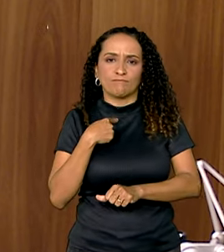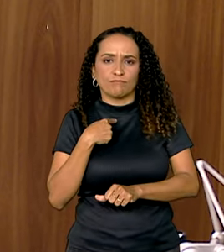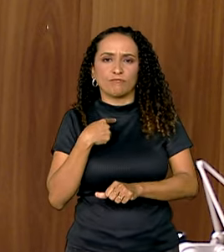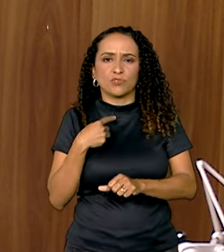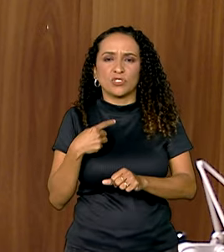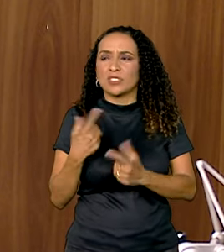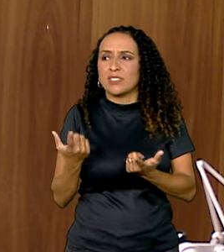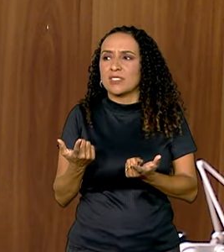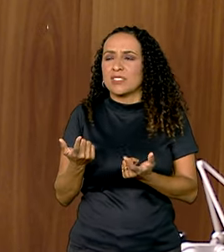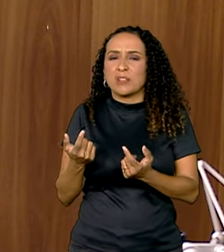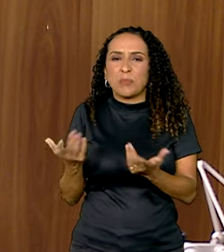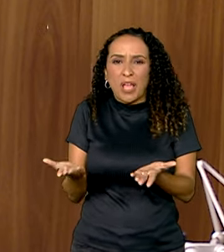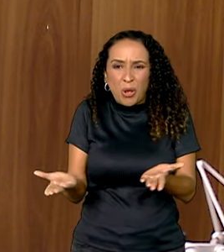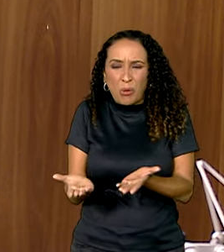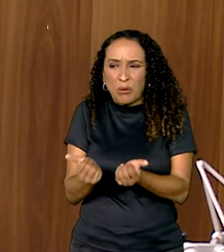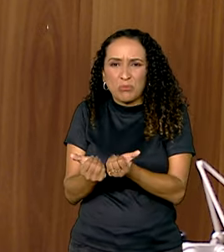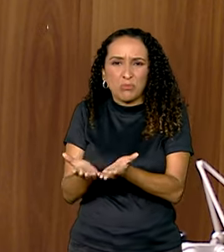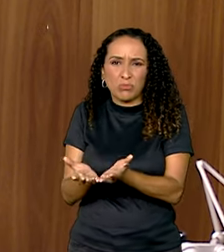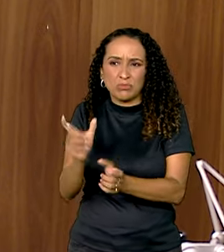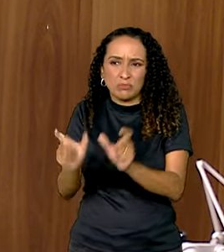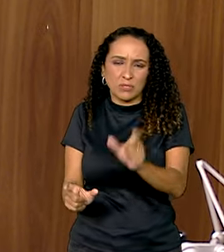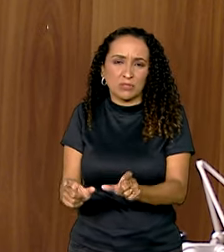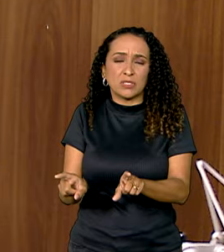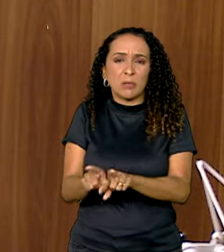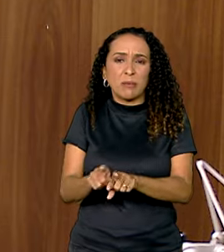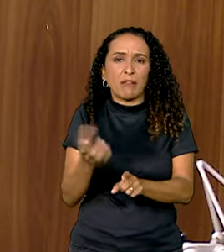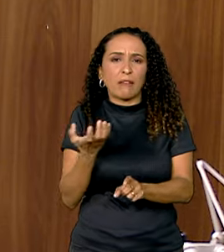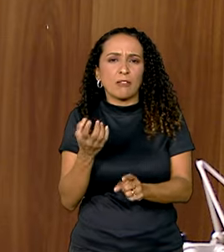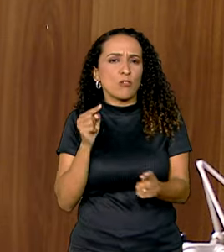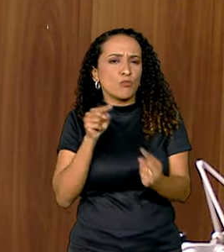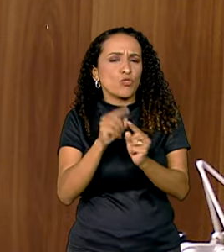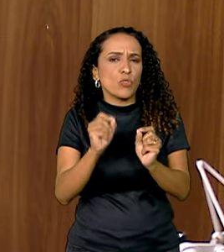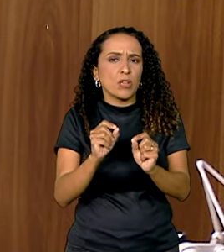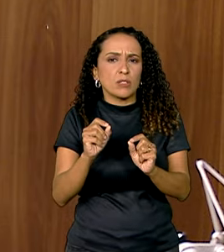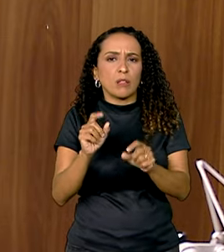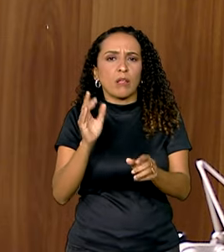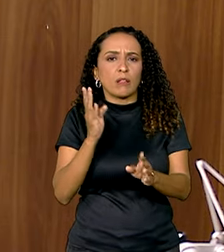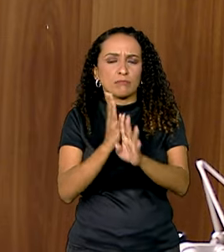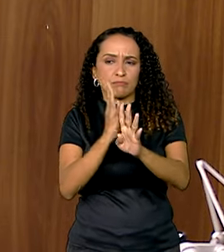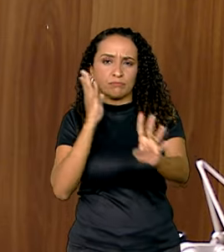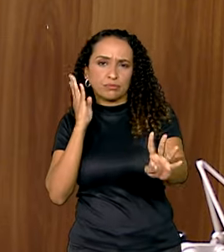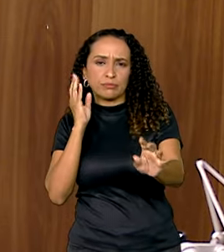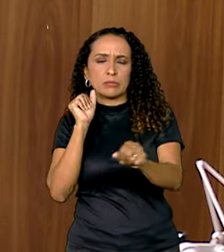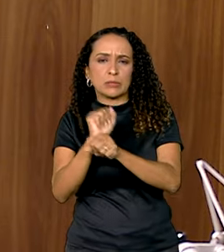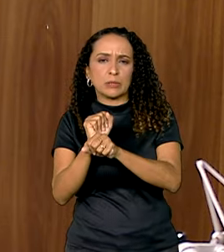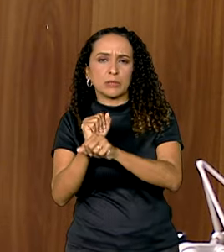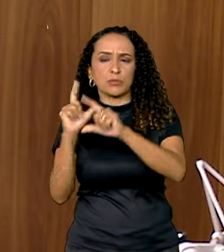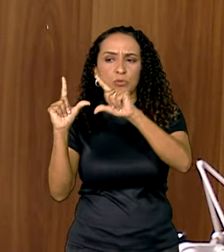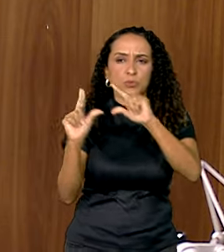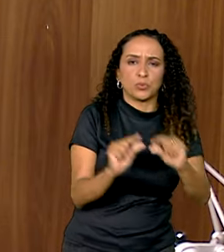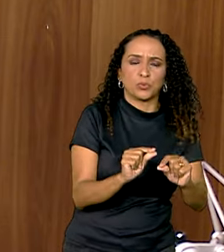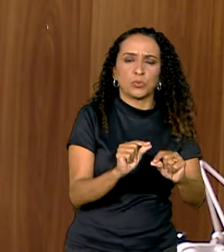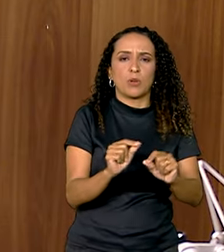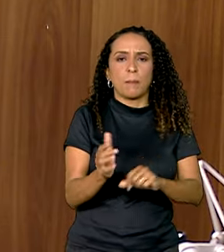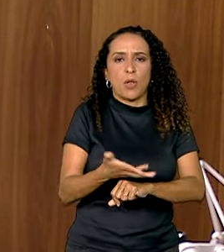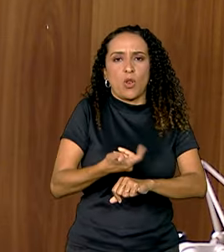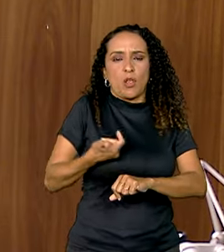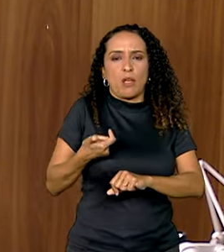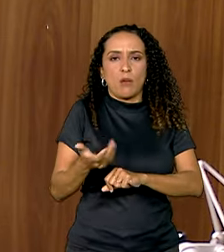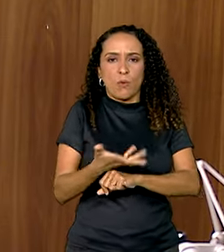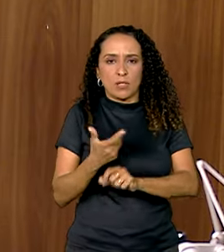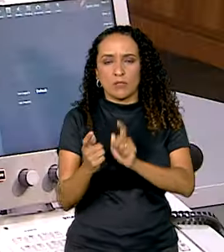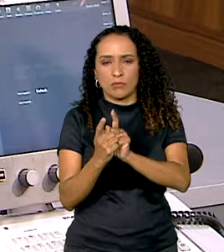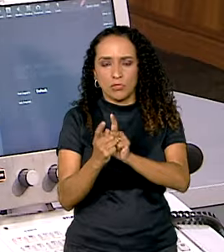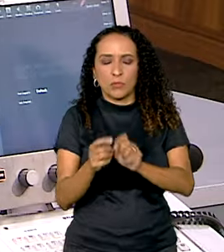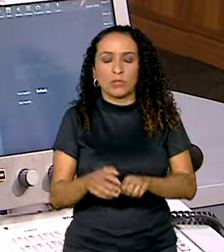não beneficia cidadão e cidadão, e visando reduzir exatamente o tempo de espera e melhorar a qualidade do atendimento. Pois é, ministro,